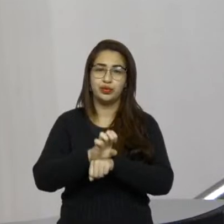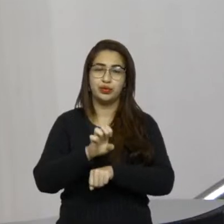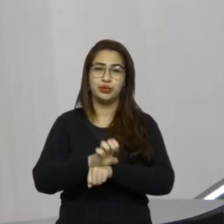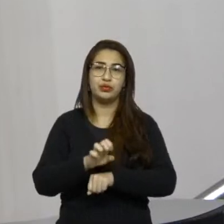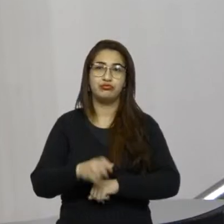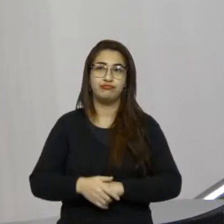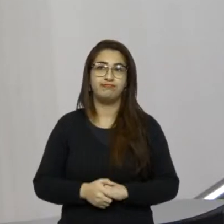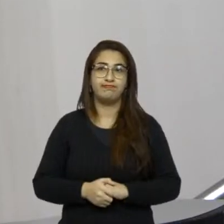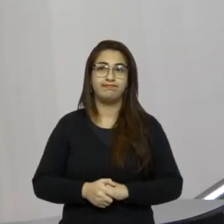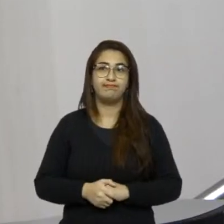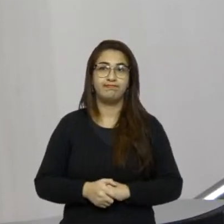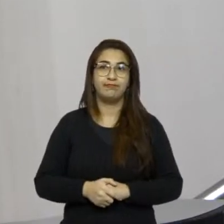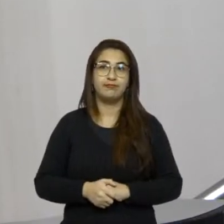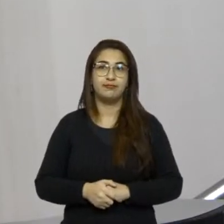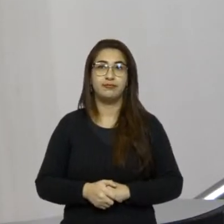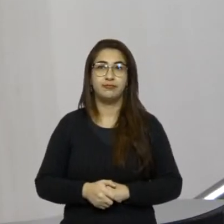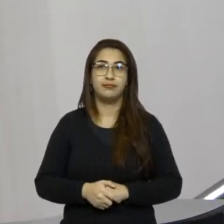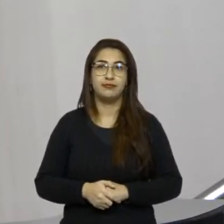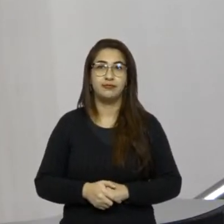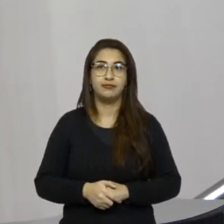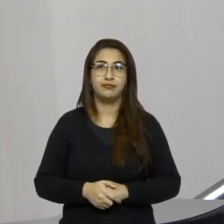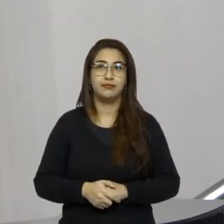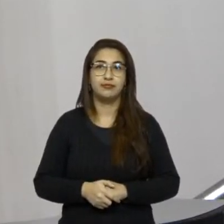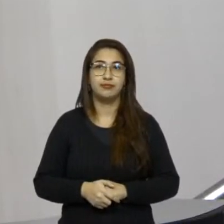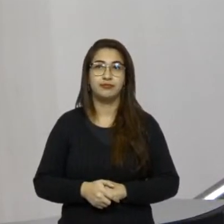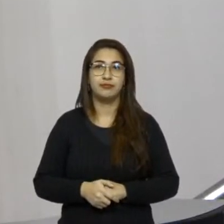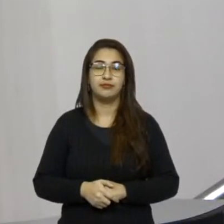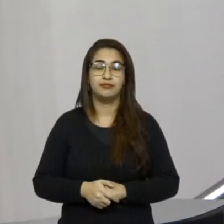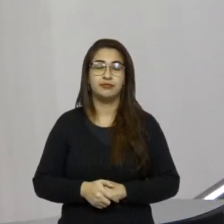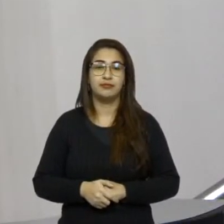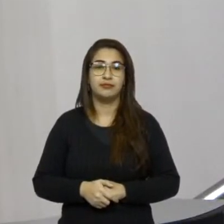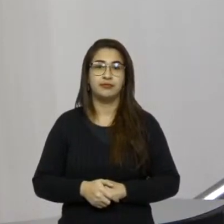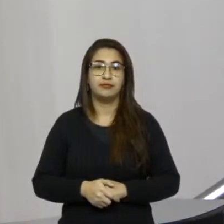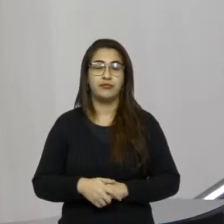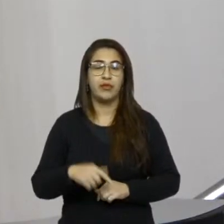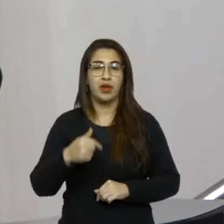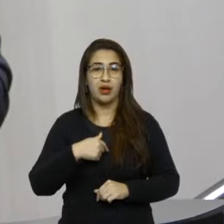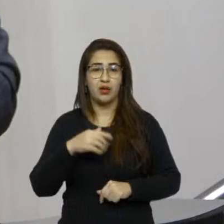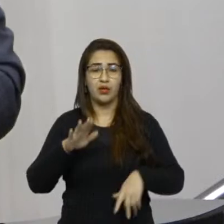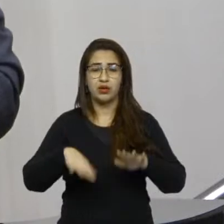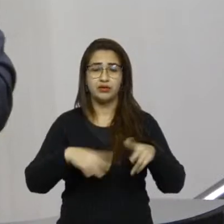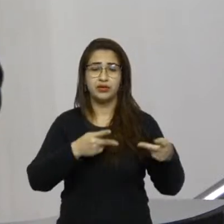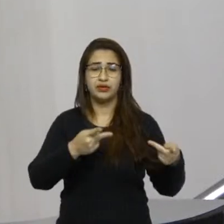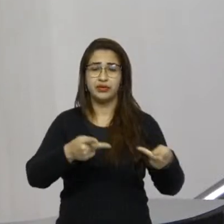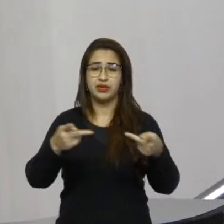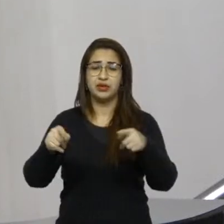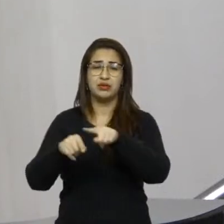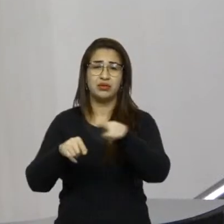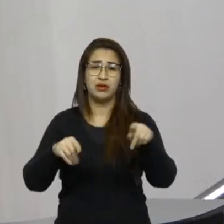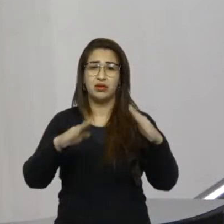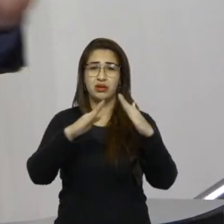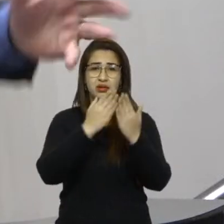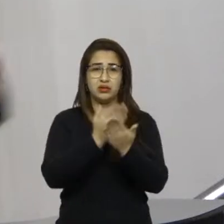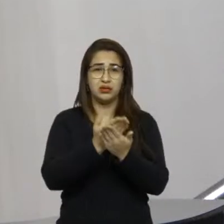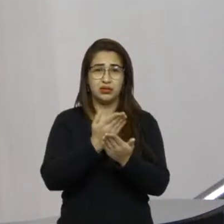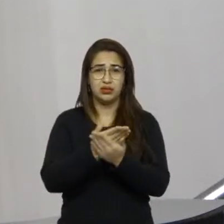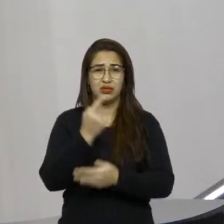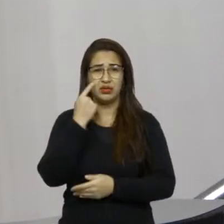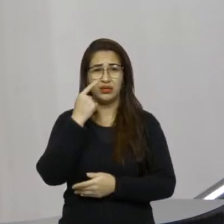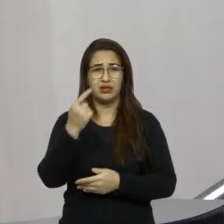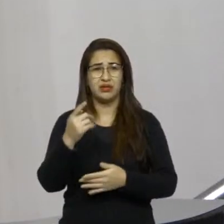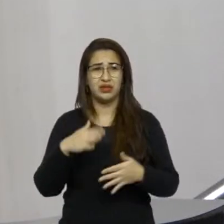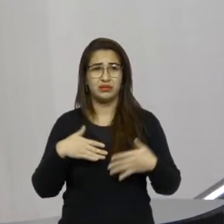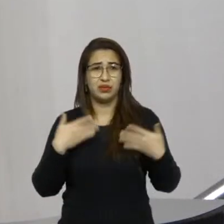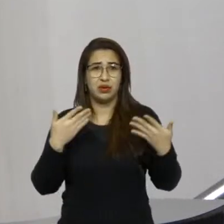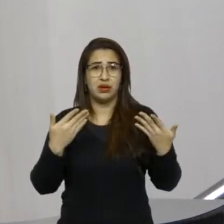aqui que estava sendo feito muita coisa pela educação, mas quando eu visito as escolas, fico perplexo com as situações,